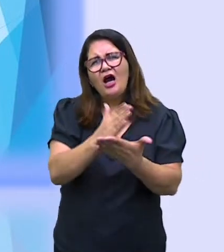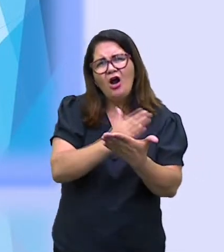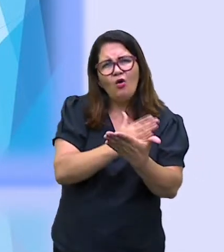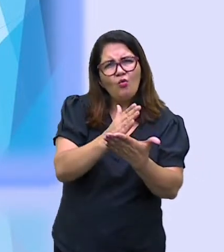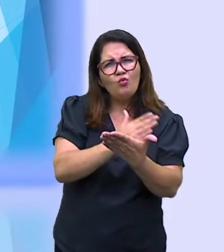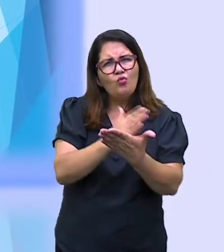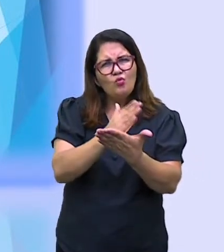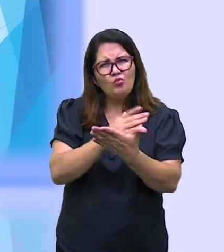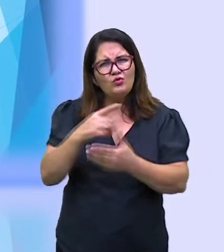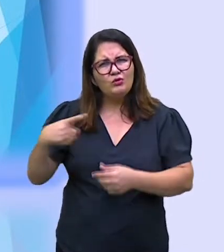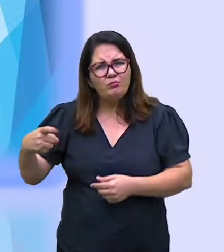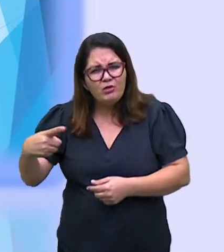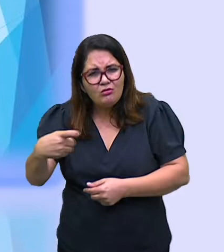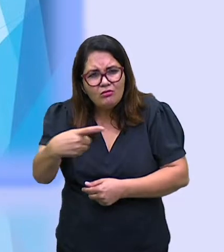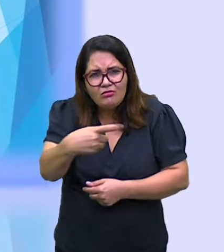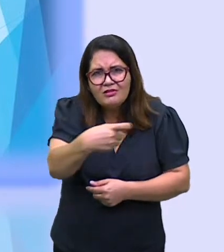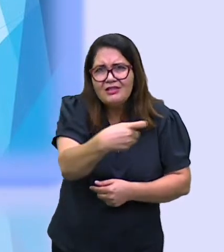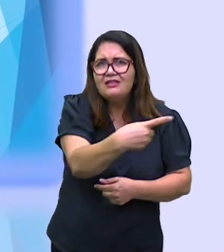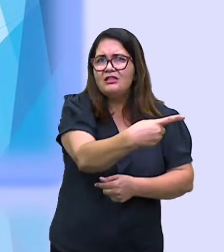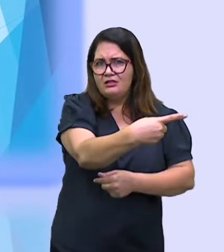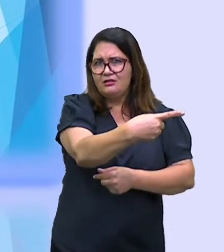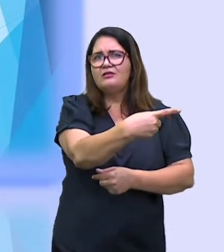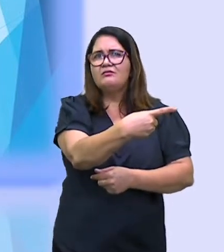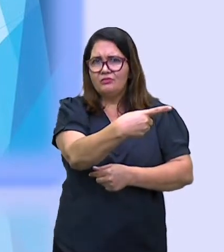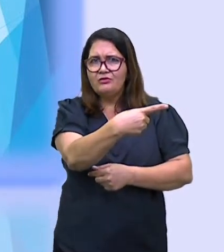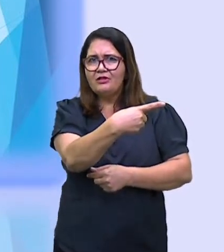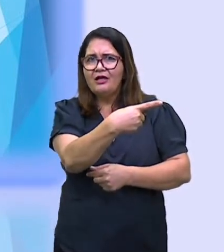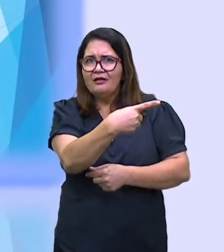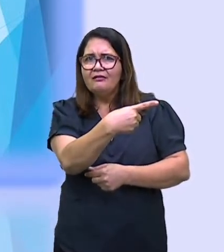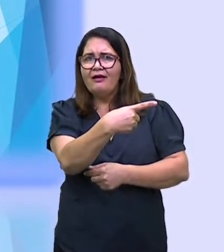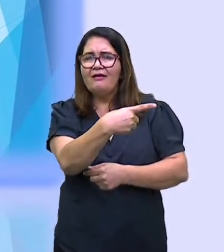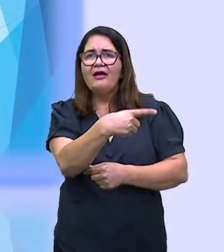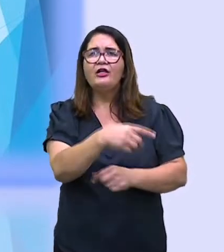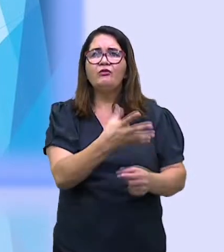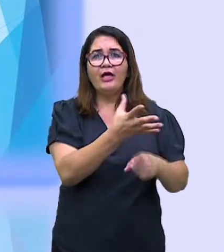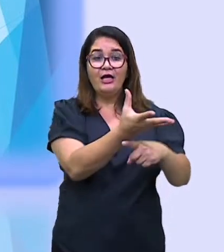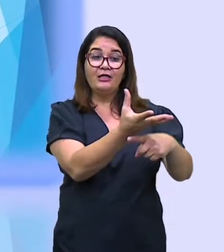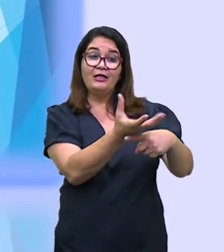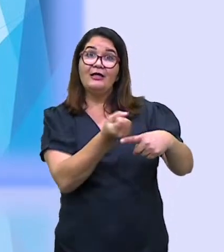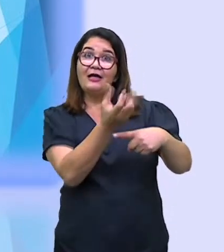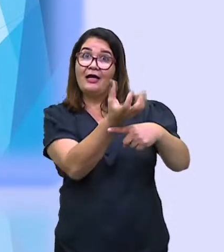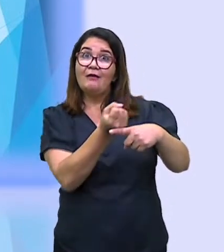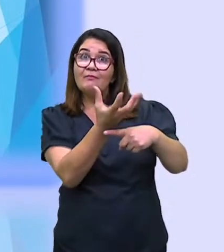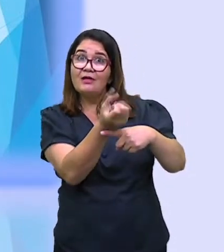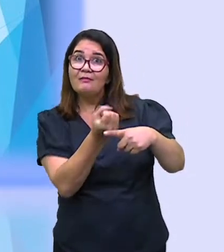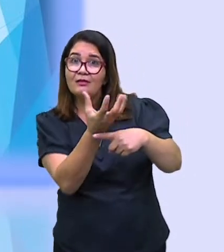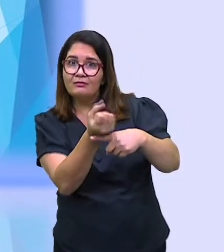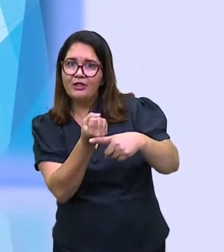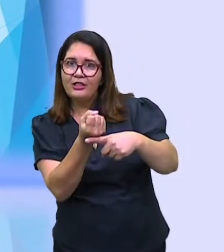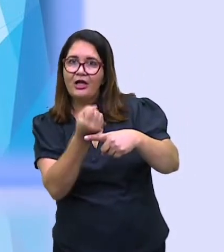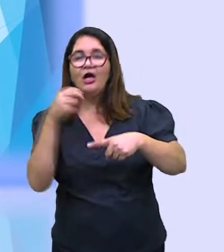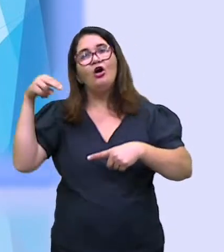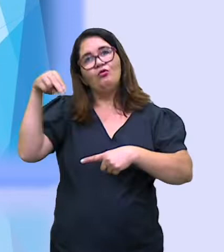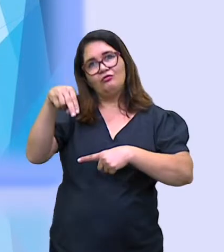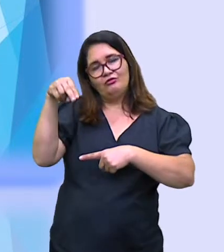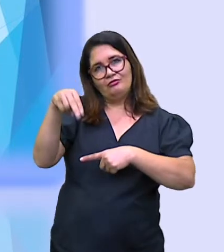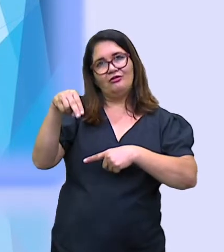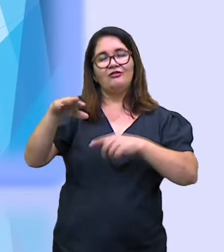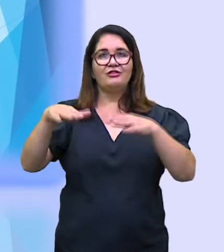são capazes de captar o nitrogênio. Faz o ciclo do nitrogênio, né? Que está disponível na